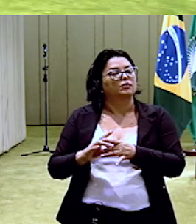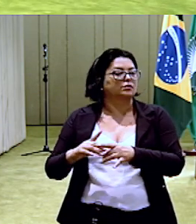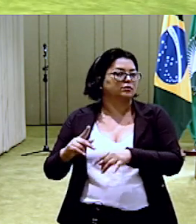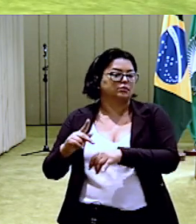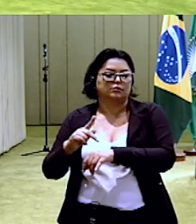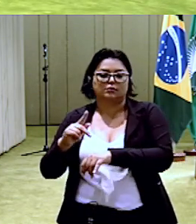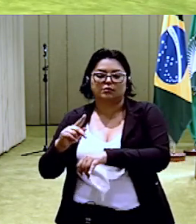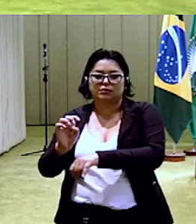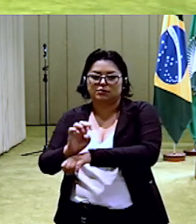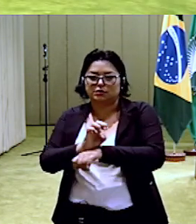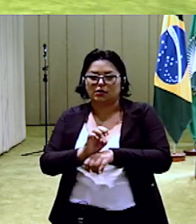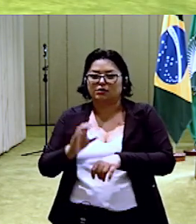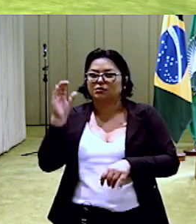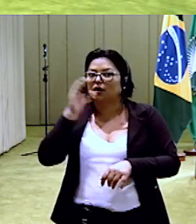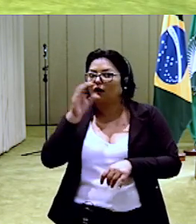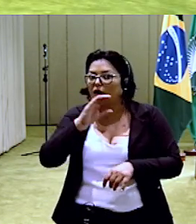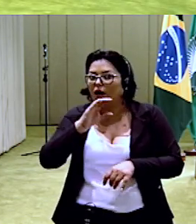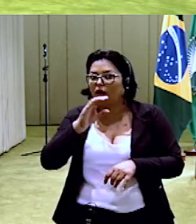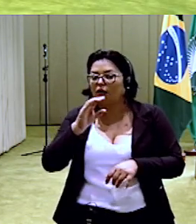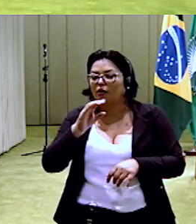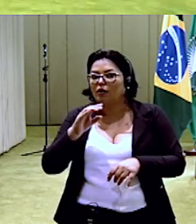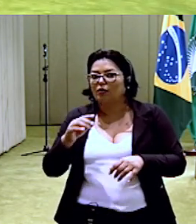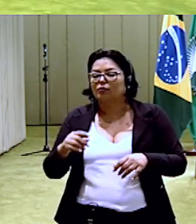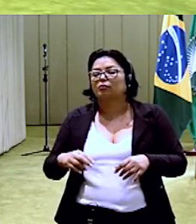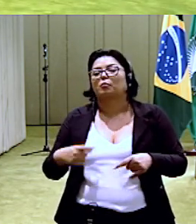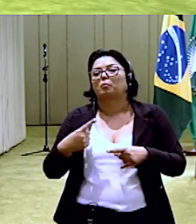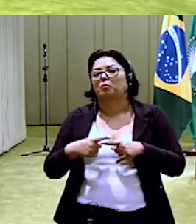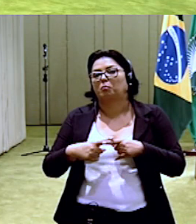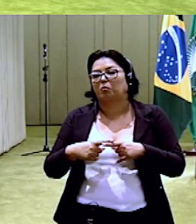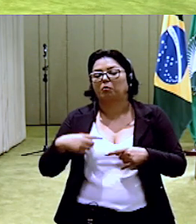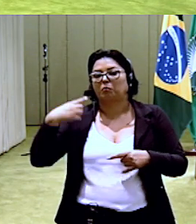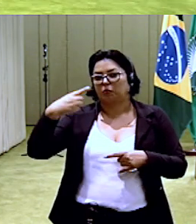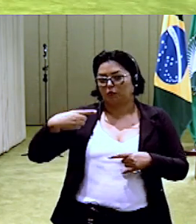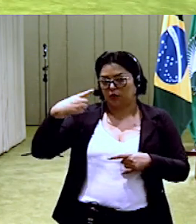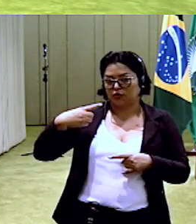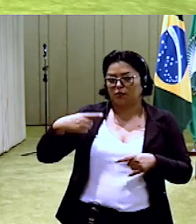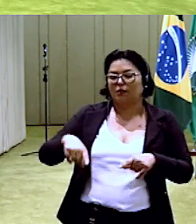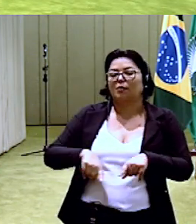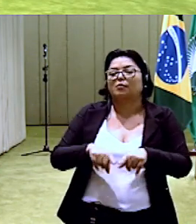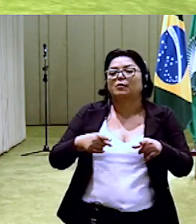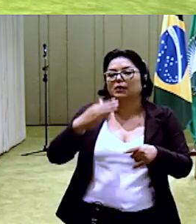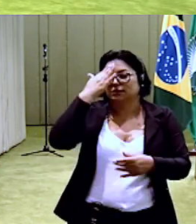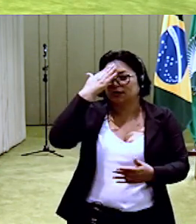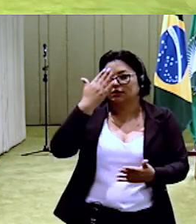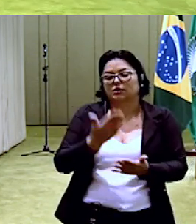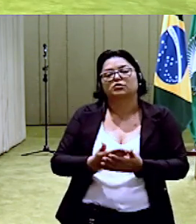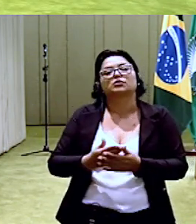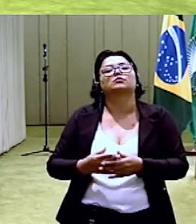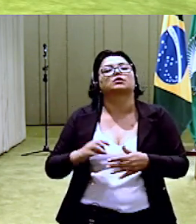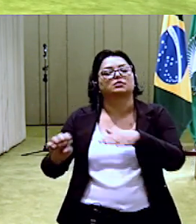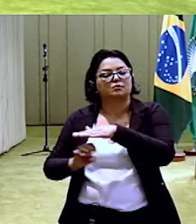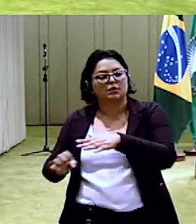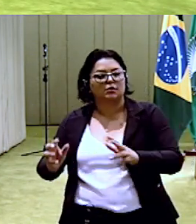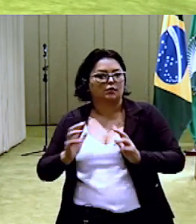se fazer de uma forma rápida em termos políticos, porque os políticos são aquilo que são, mas acredito que os atores do setor